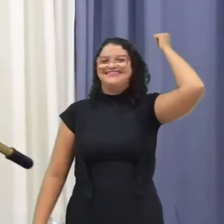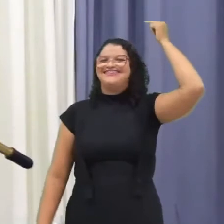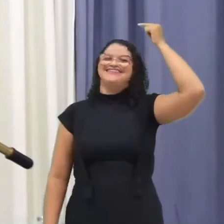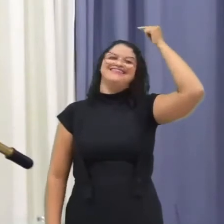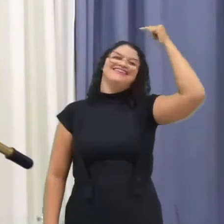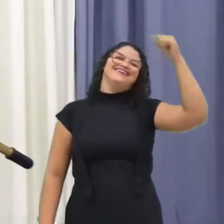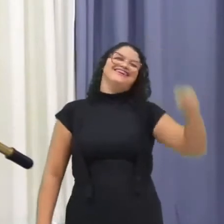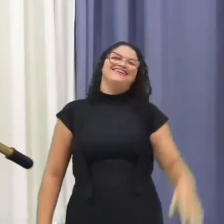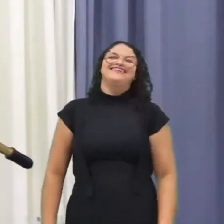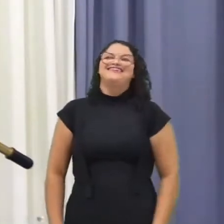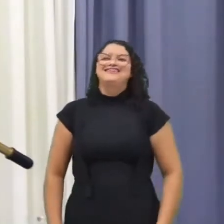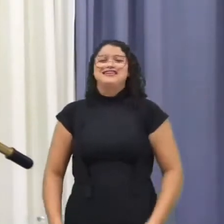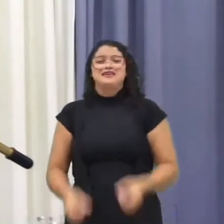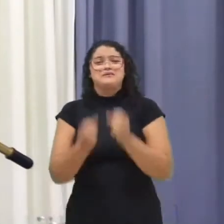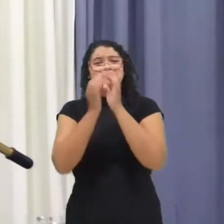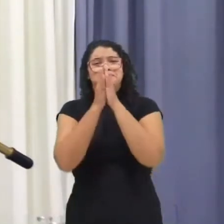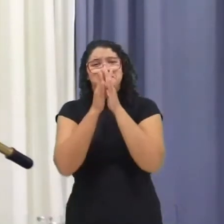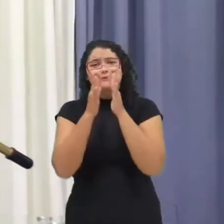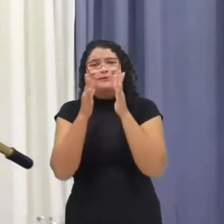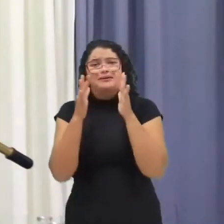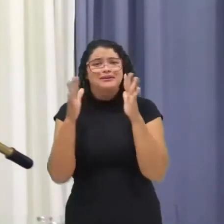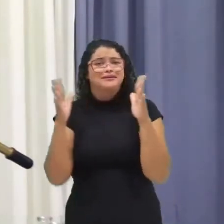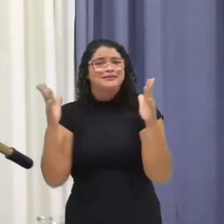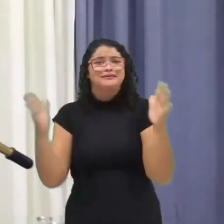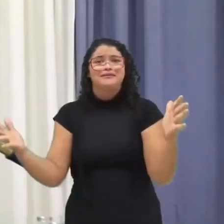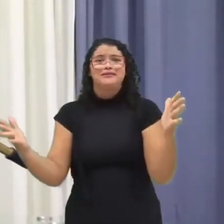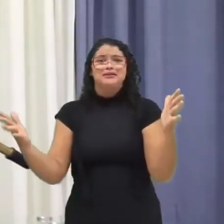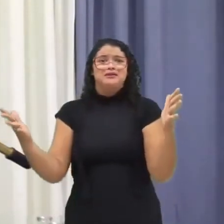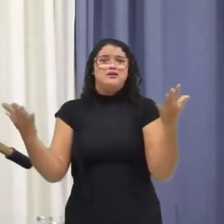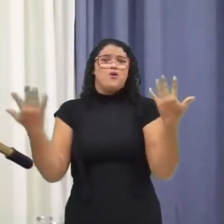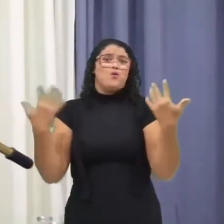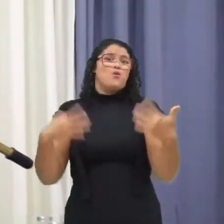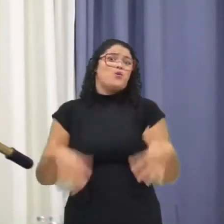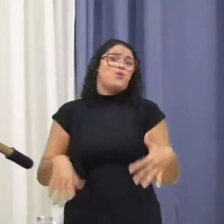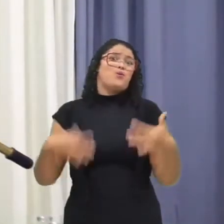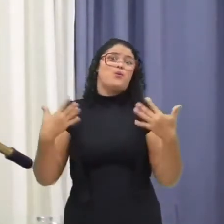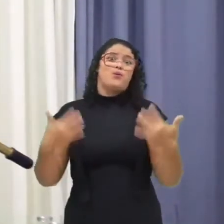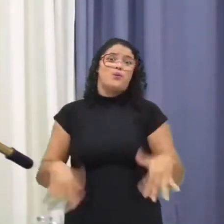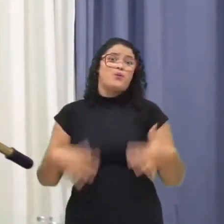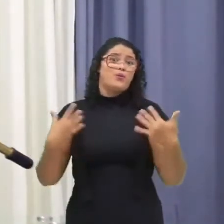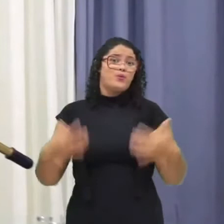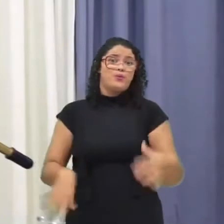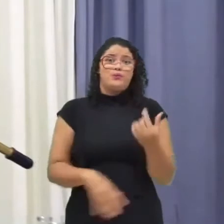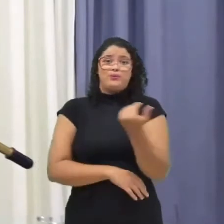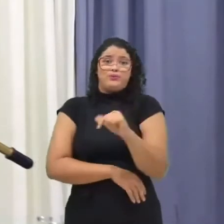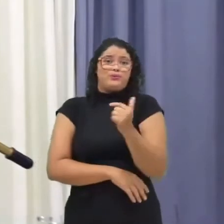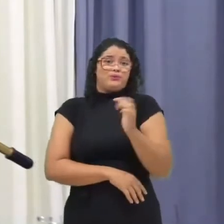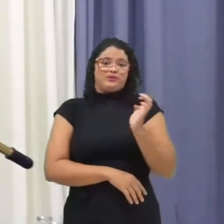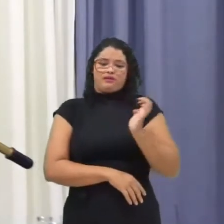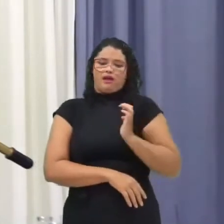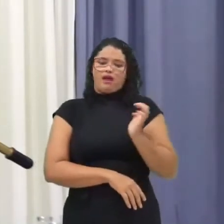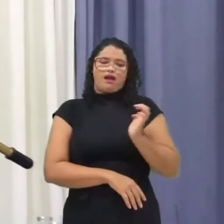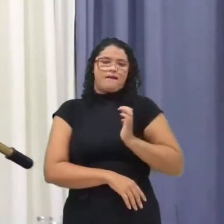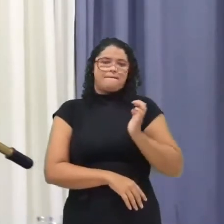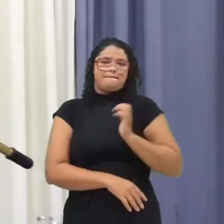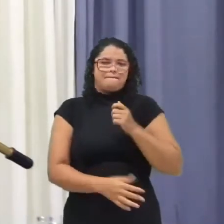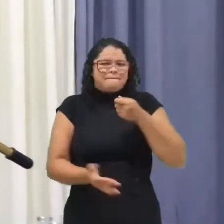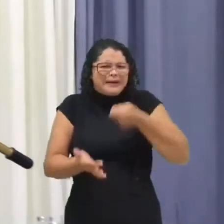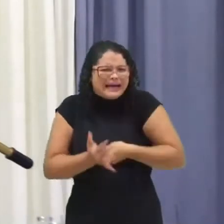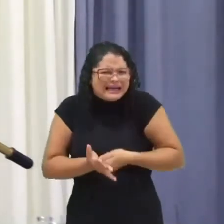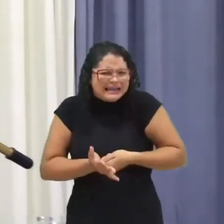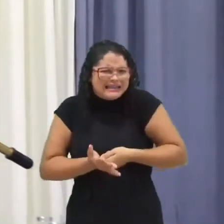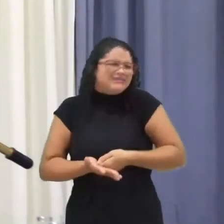é uma glória que nós não podemos trocar por nada desta vida. Não há riquezas que possa pagar isso.